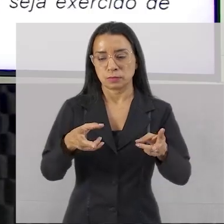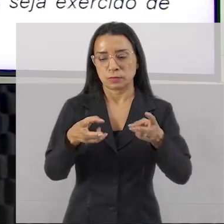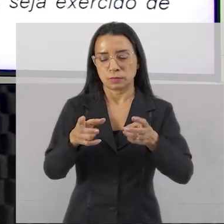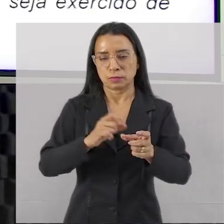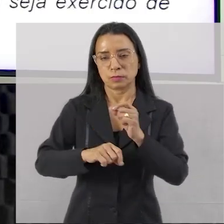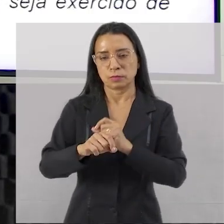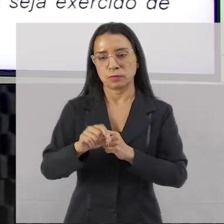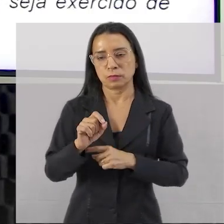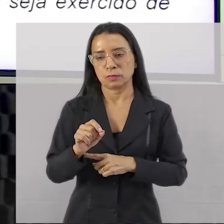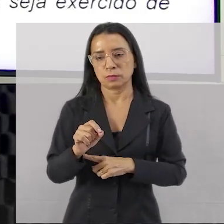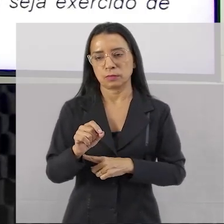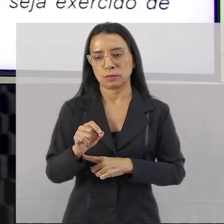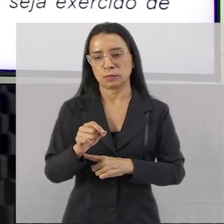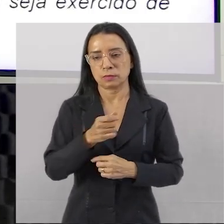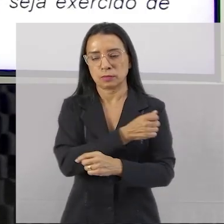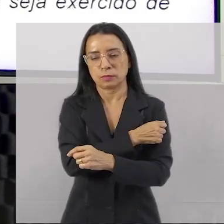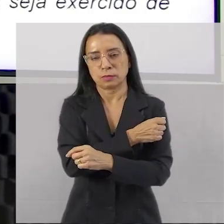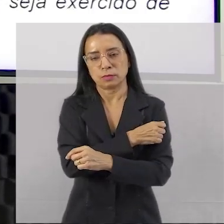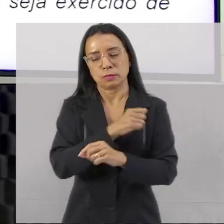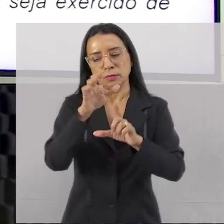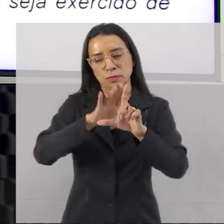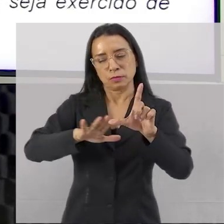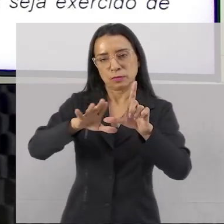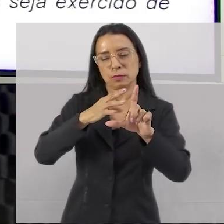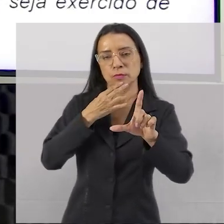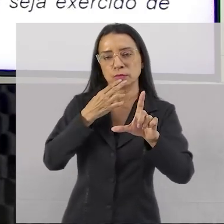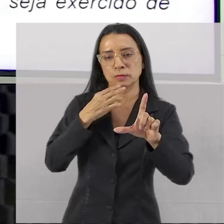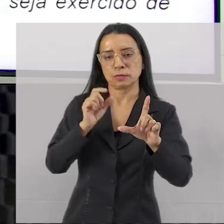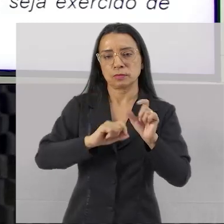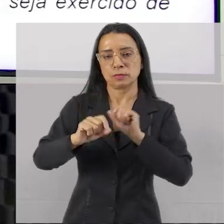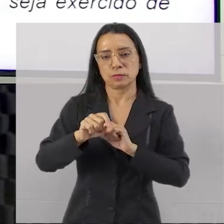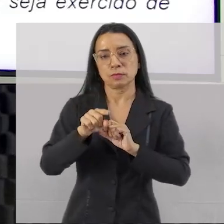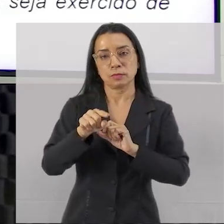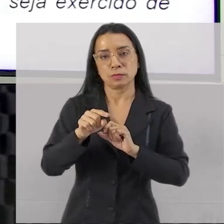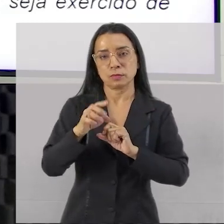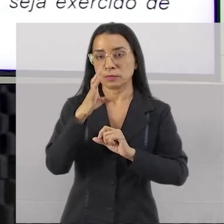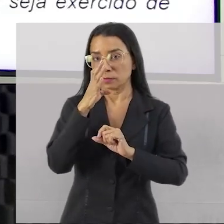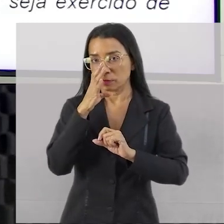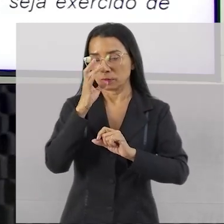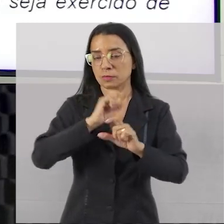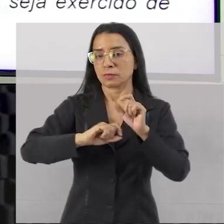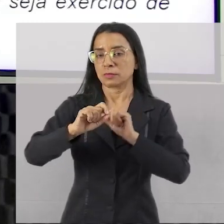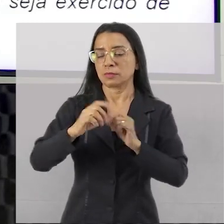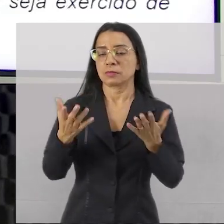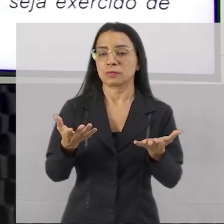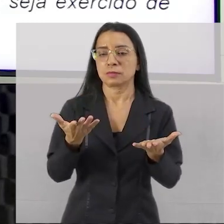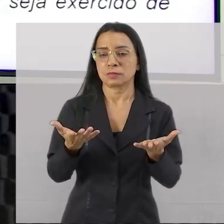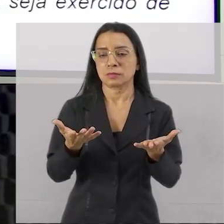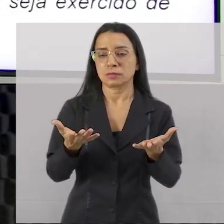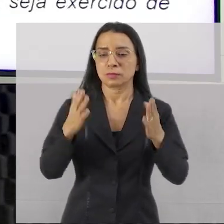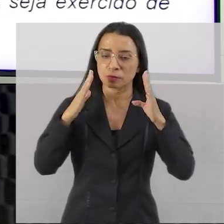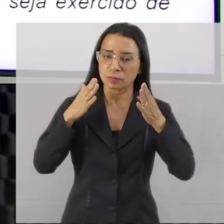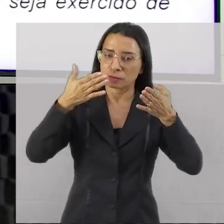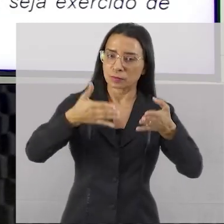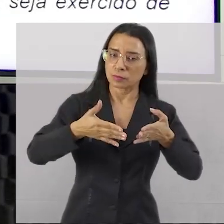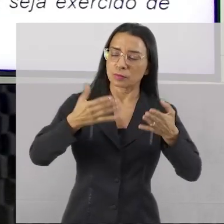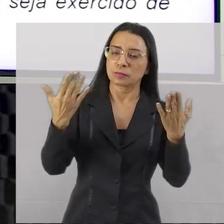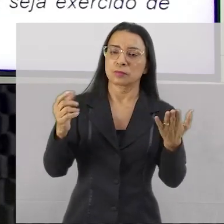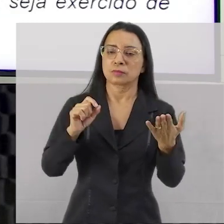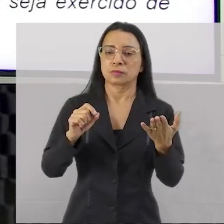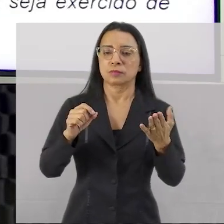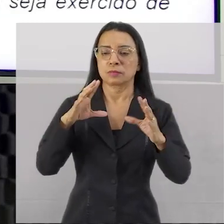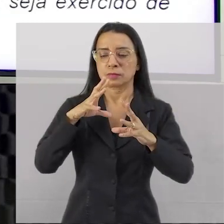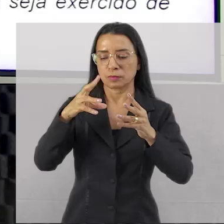perceba, aluno, aluna da plataforma Gonçalves Dias, você que está aí me assistindo né, com muita dedicação, que